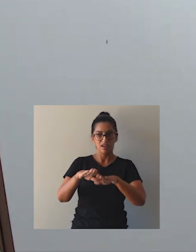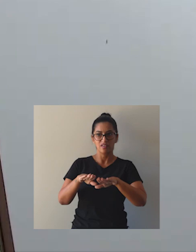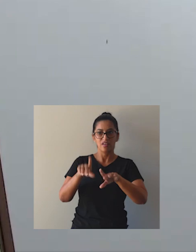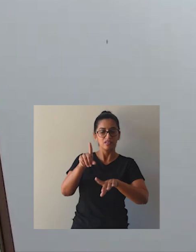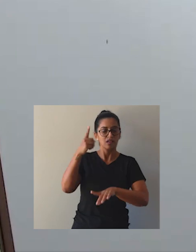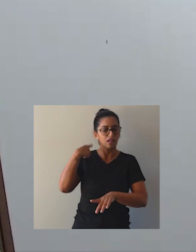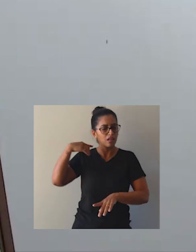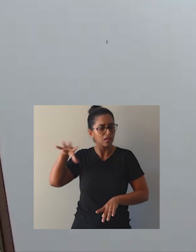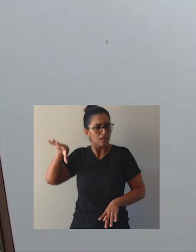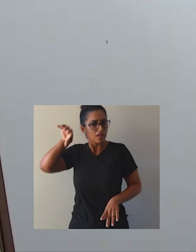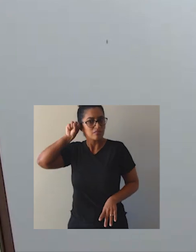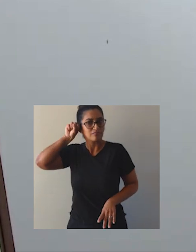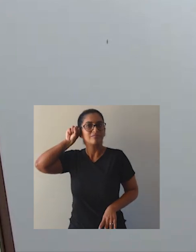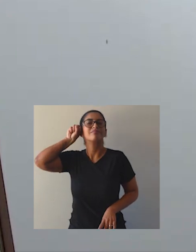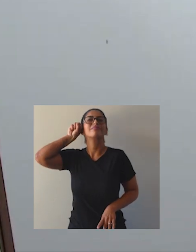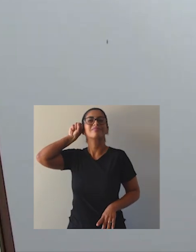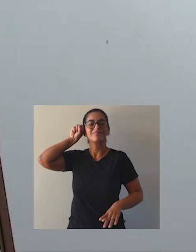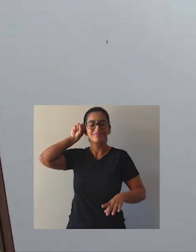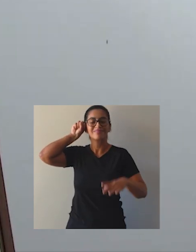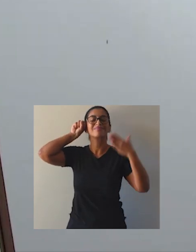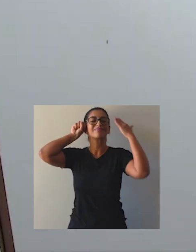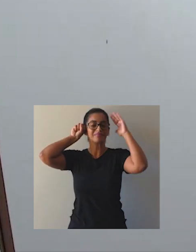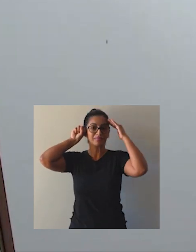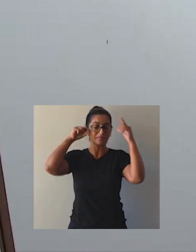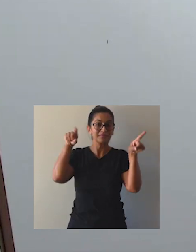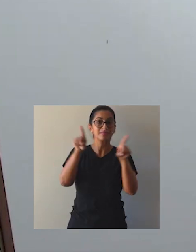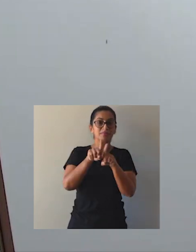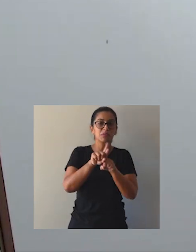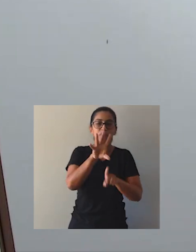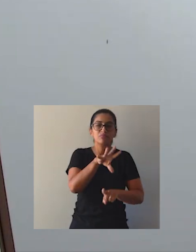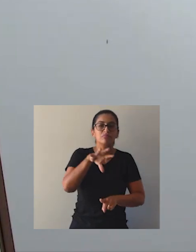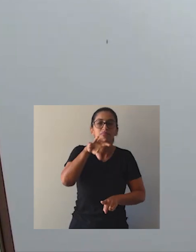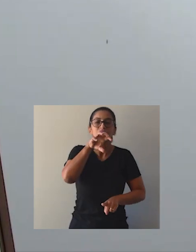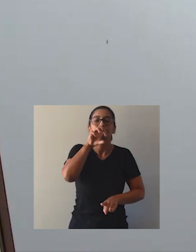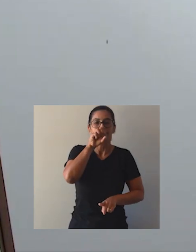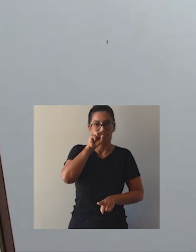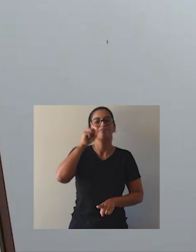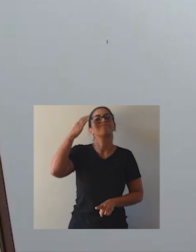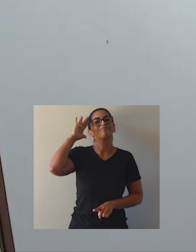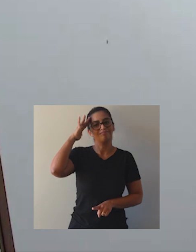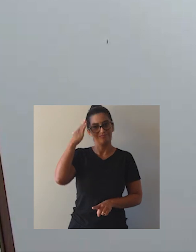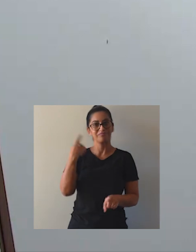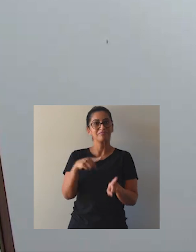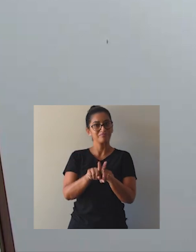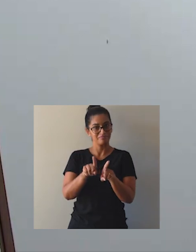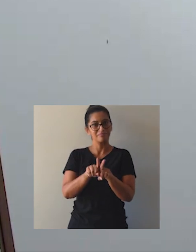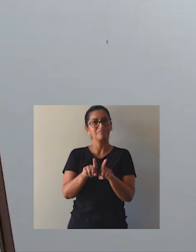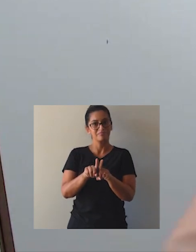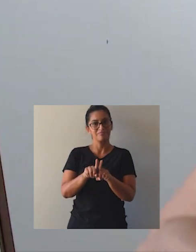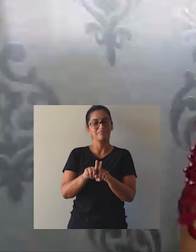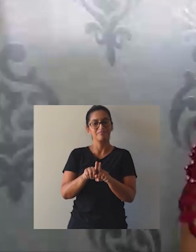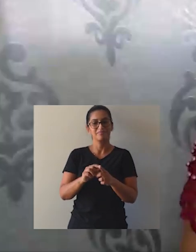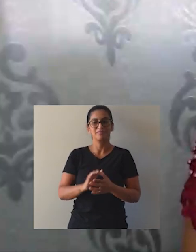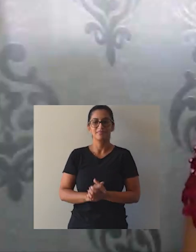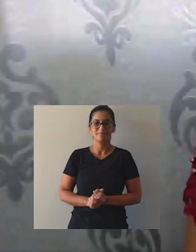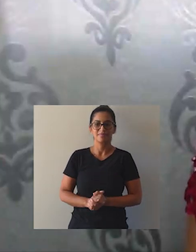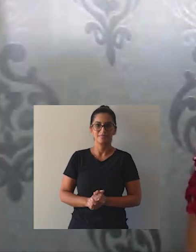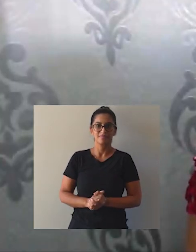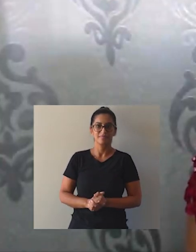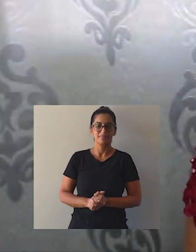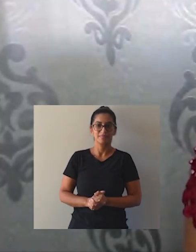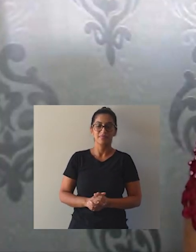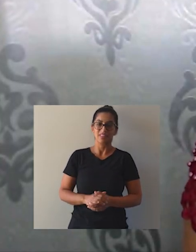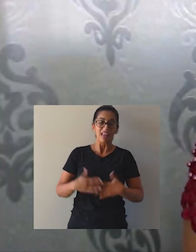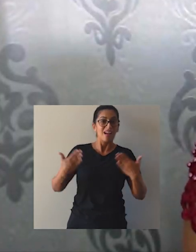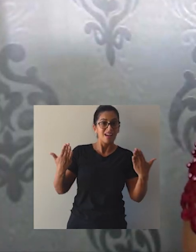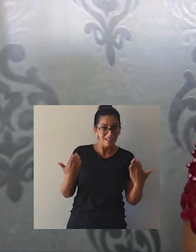só ouvir ou pelo olfato. A professora Vânia agora vai falar um pouquinho também para vocês. Então, deixar